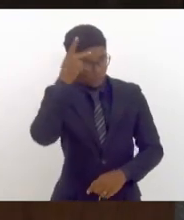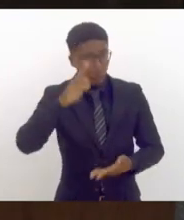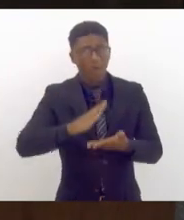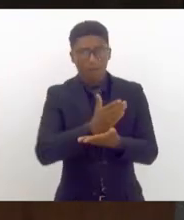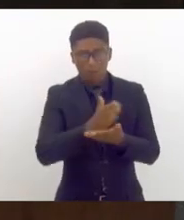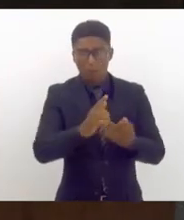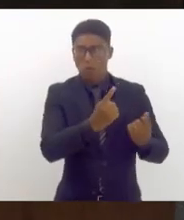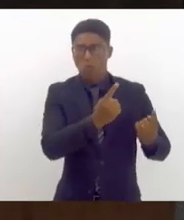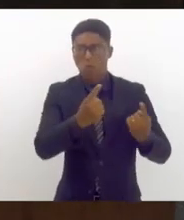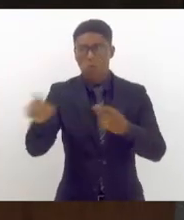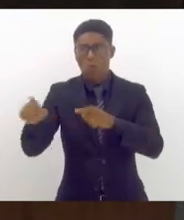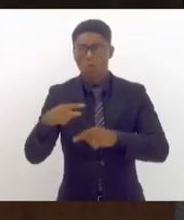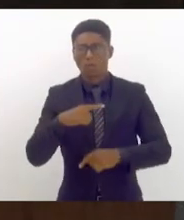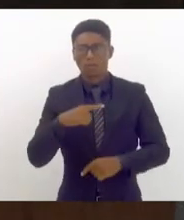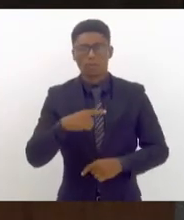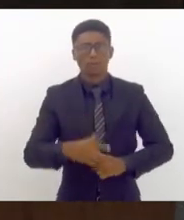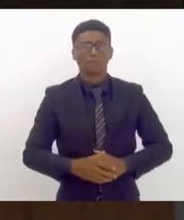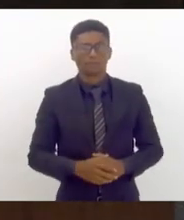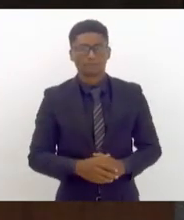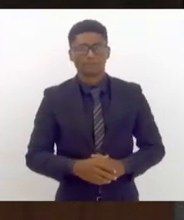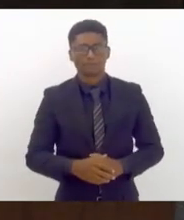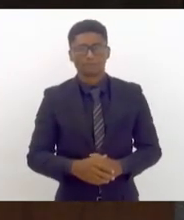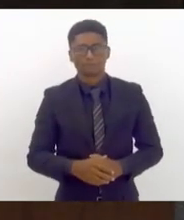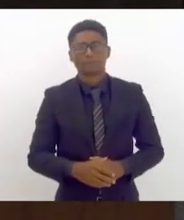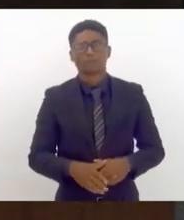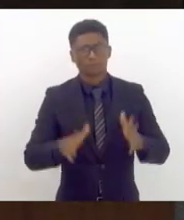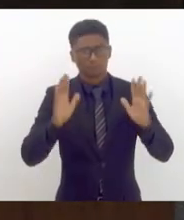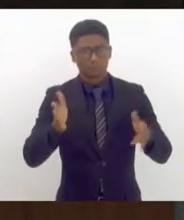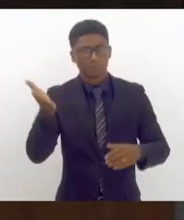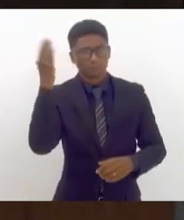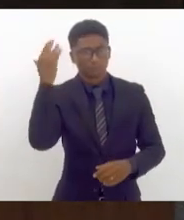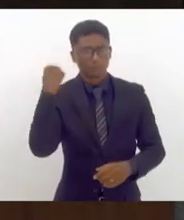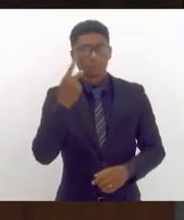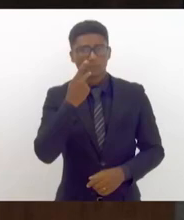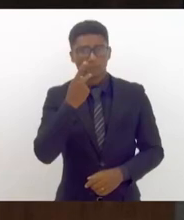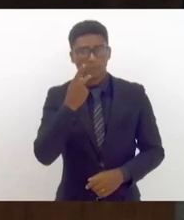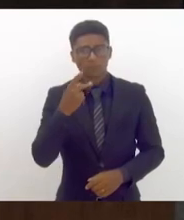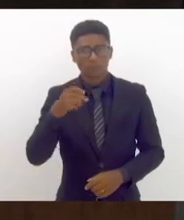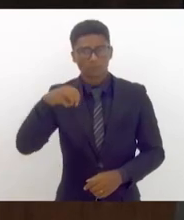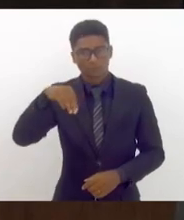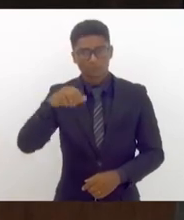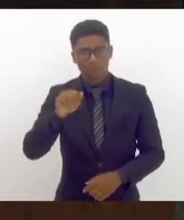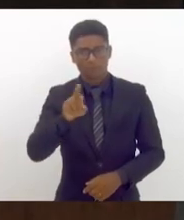aqui sobre o ataque à Maria Conga, enfim,